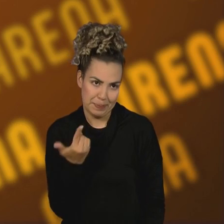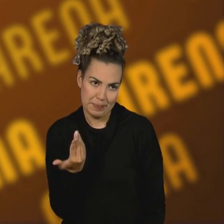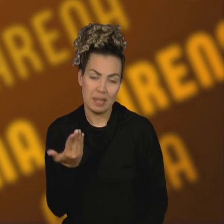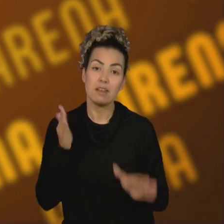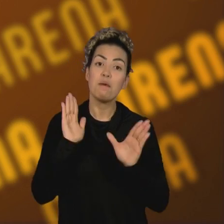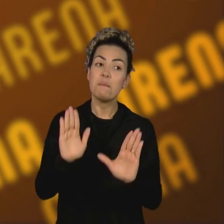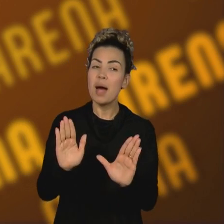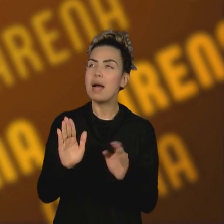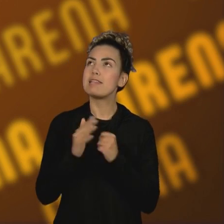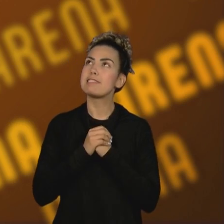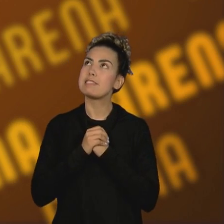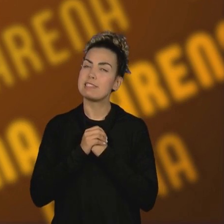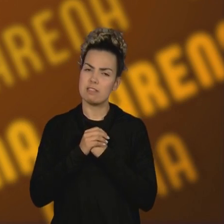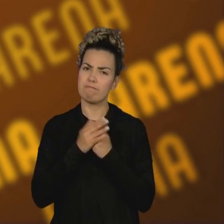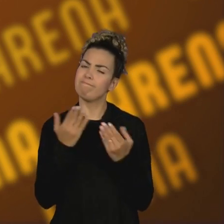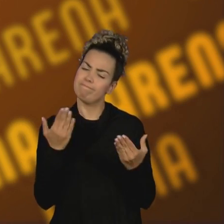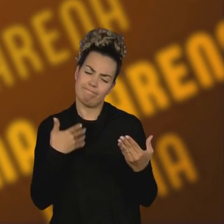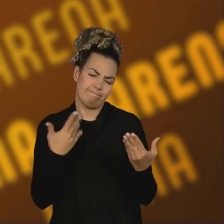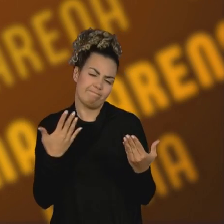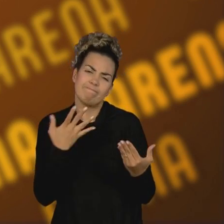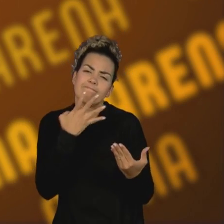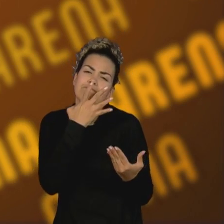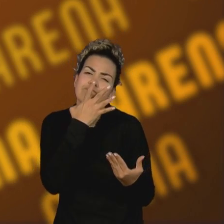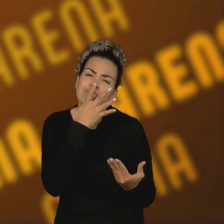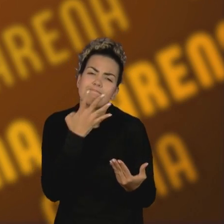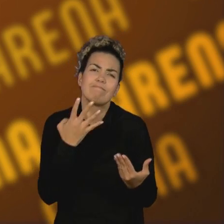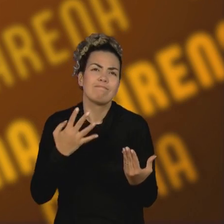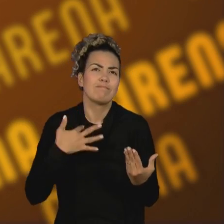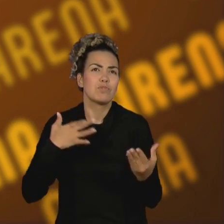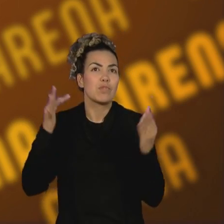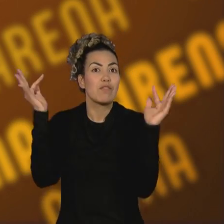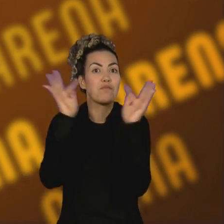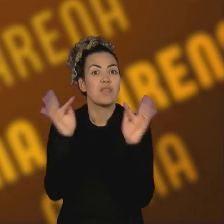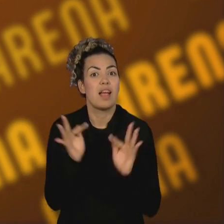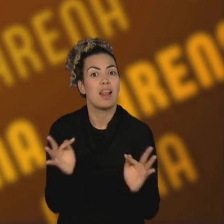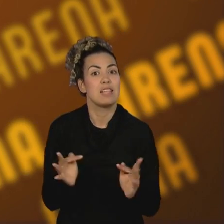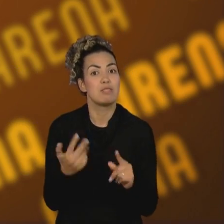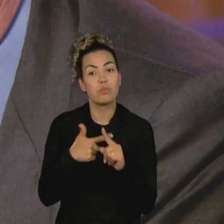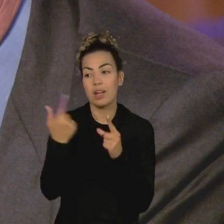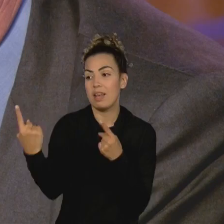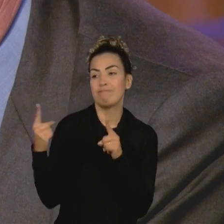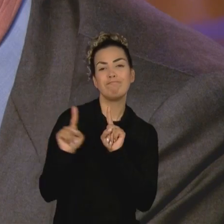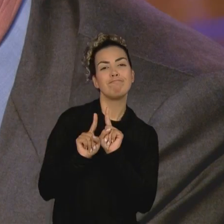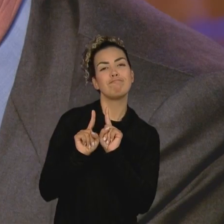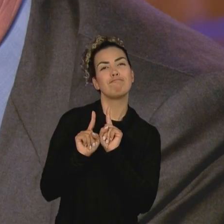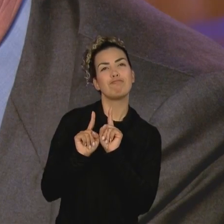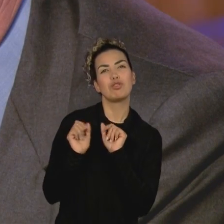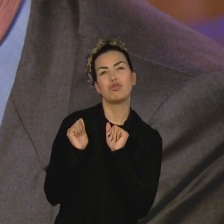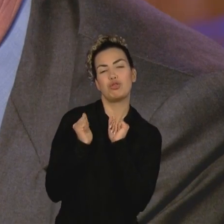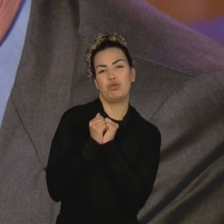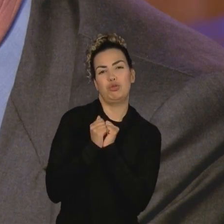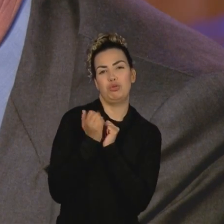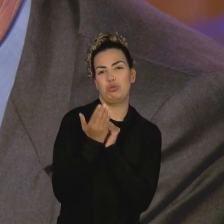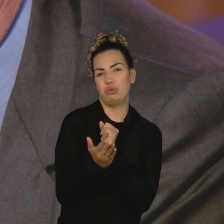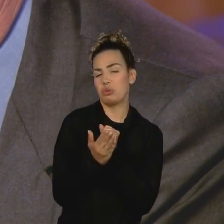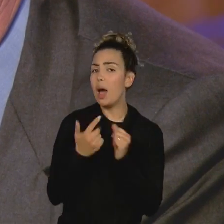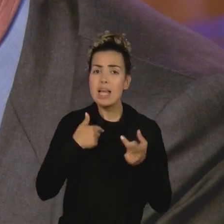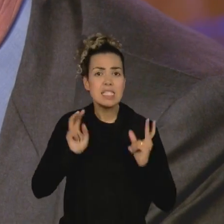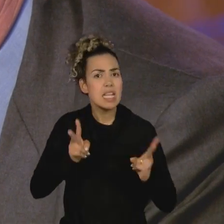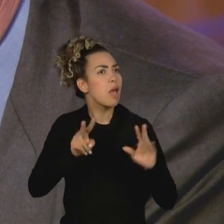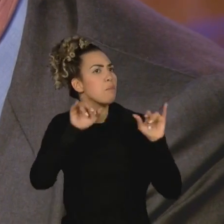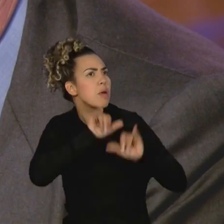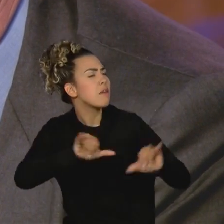de dizer o quão lisonjeada e feliz eu sou de ter você do meu lado. O que eu sempre falo é que você